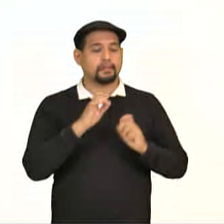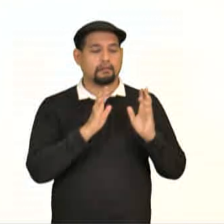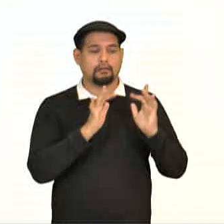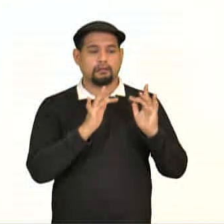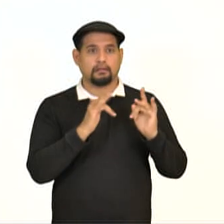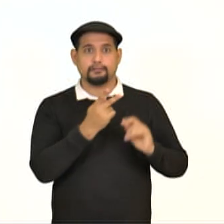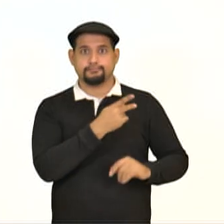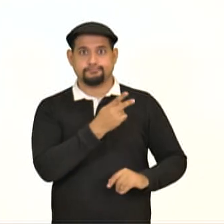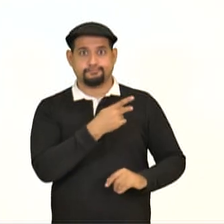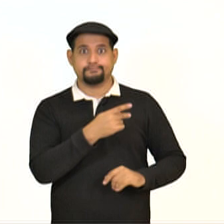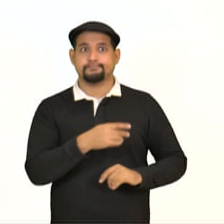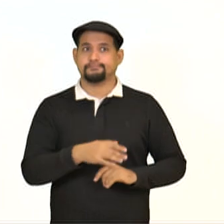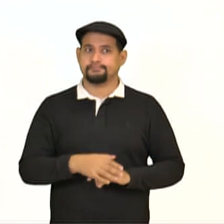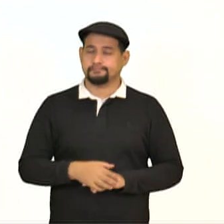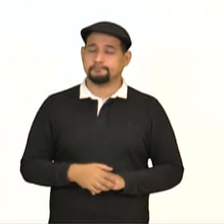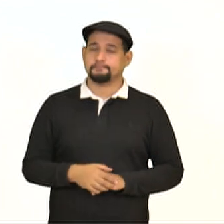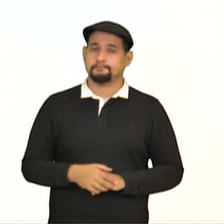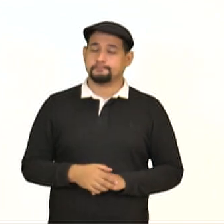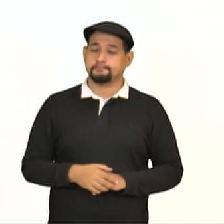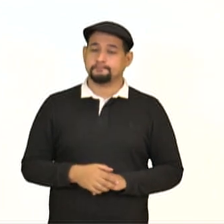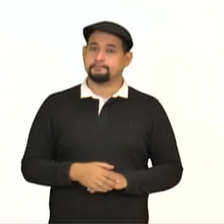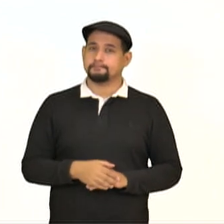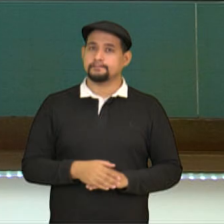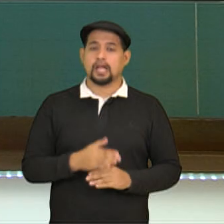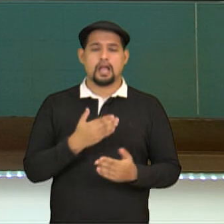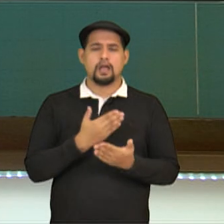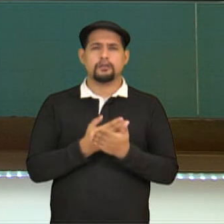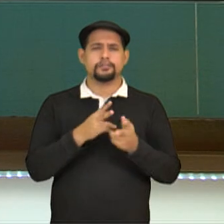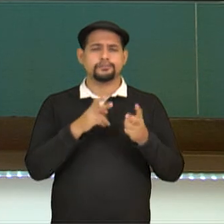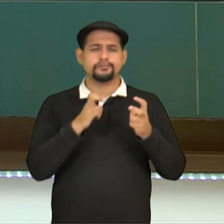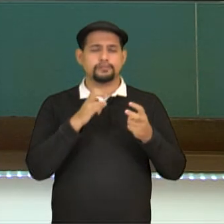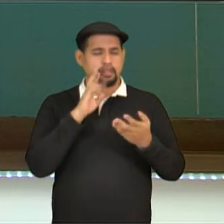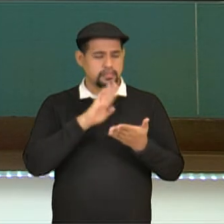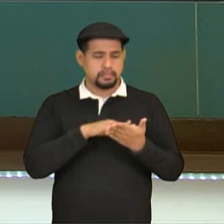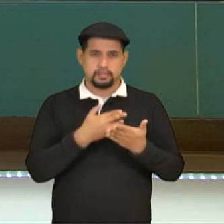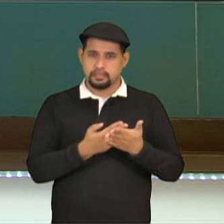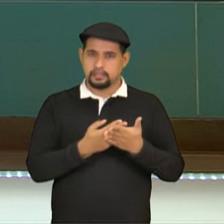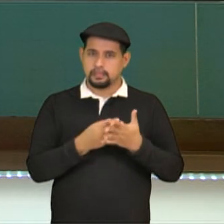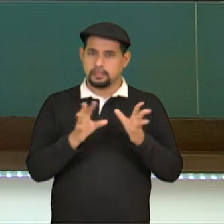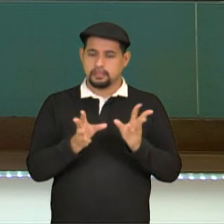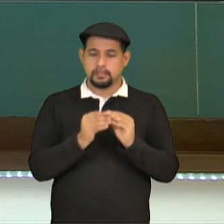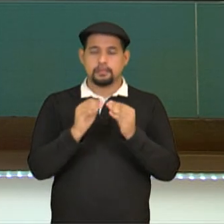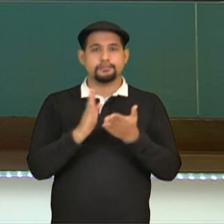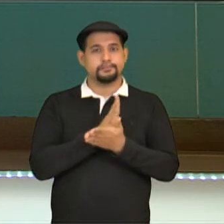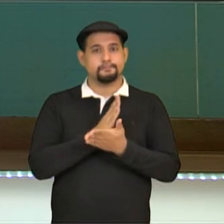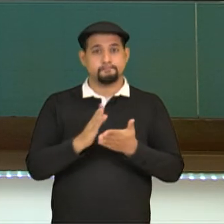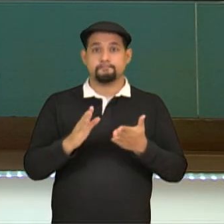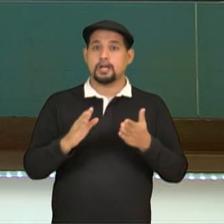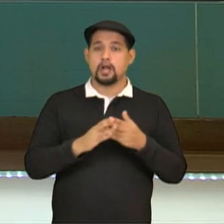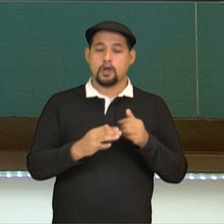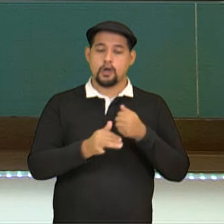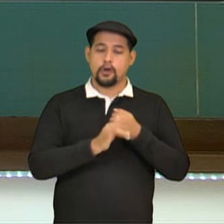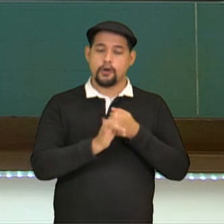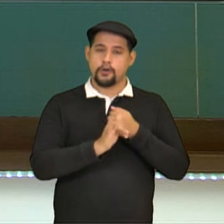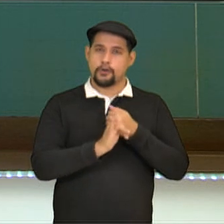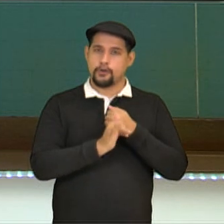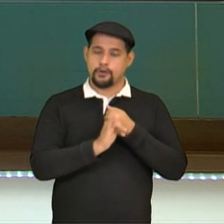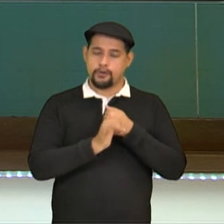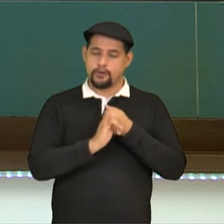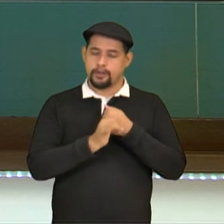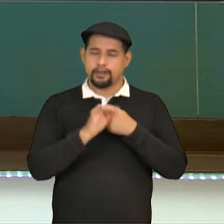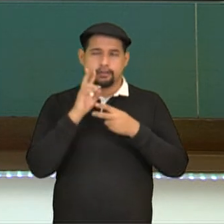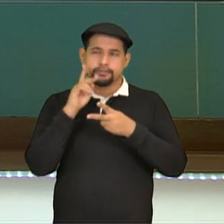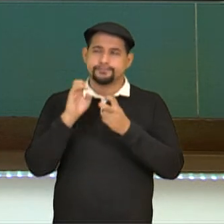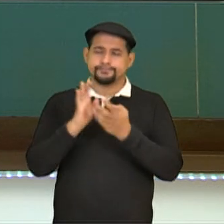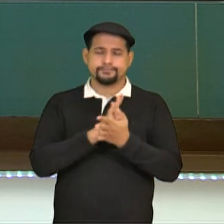namoro, ok? Então, nessa aula nós lemos e interpretamos o fragmento de uma crônica, analisamos o efeito